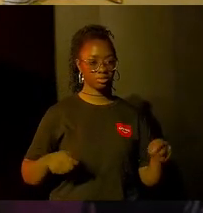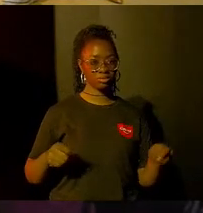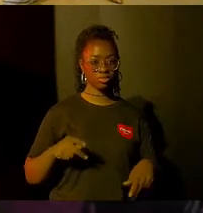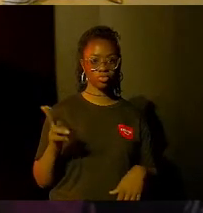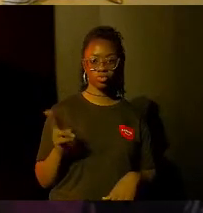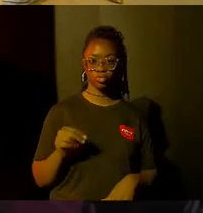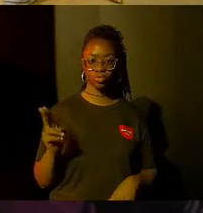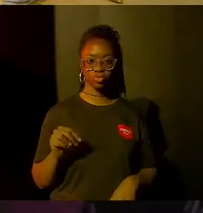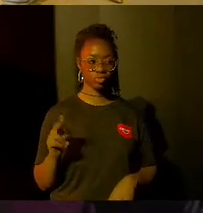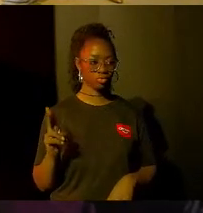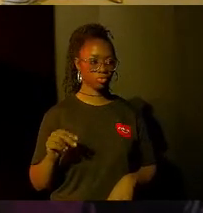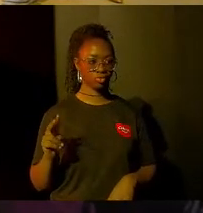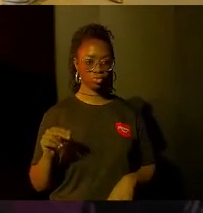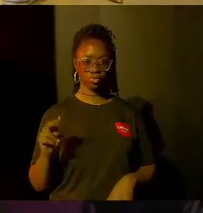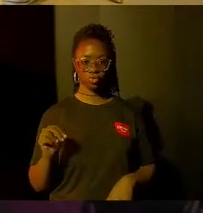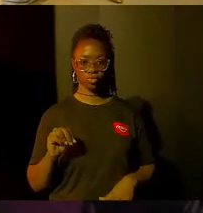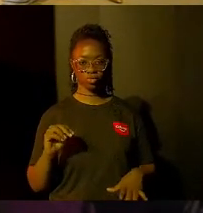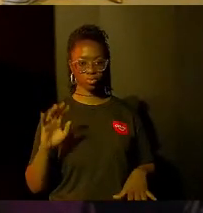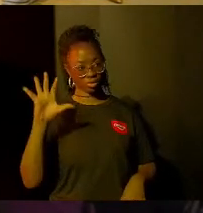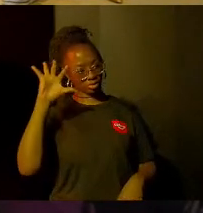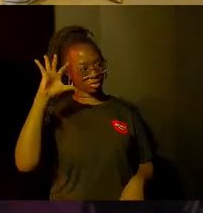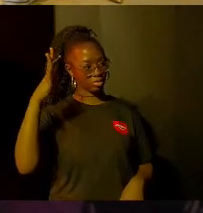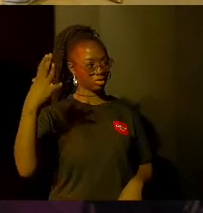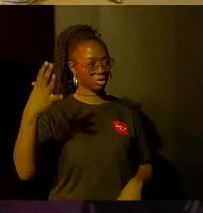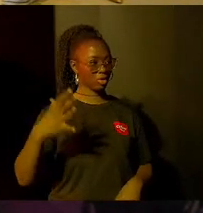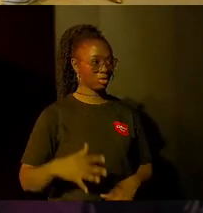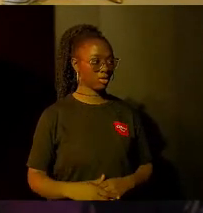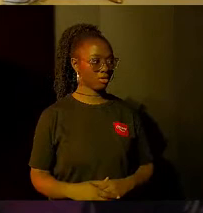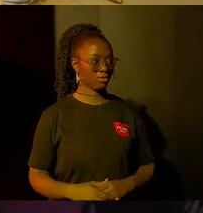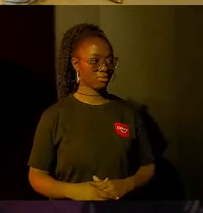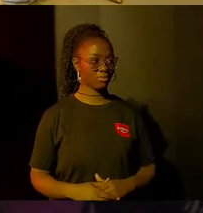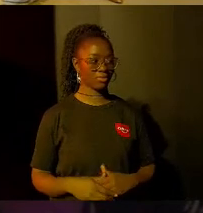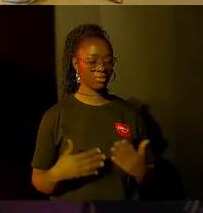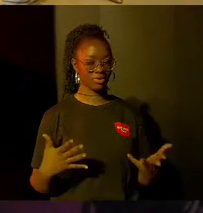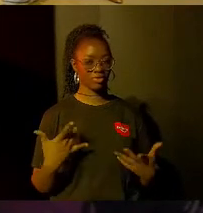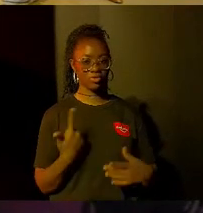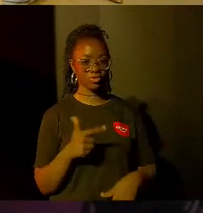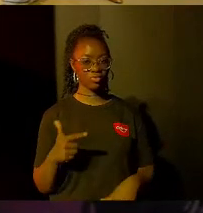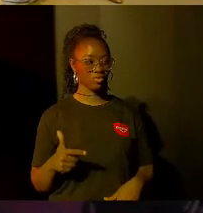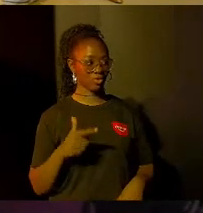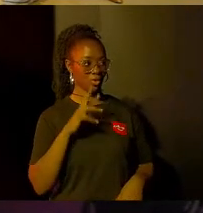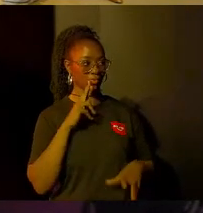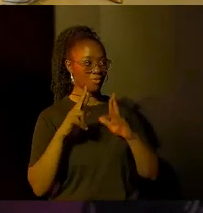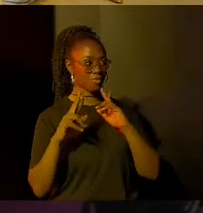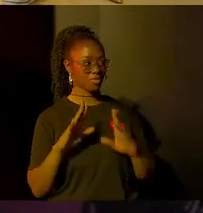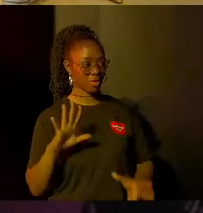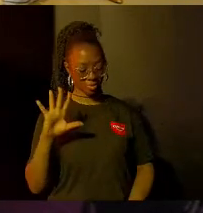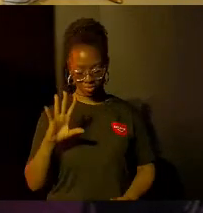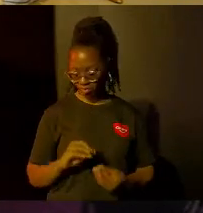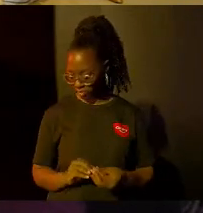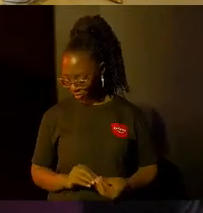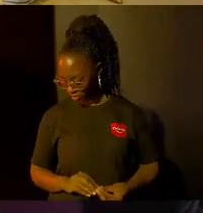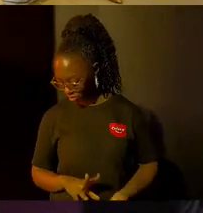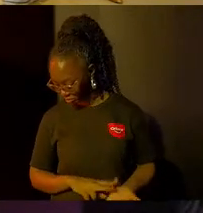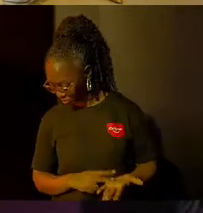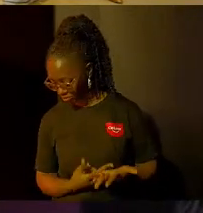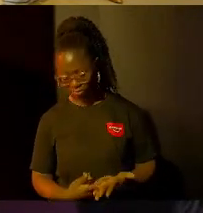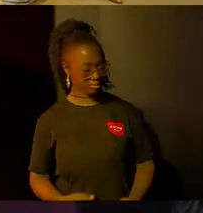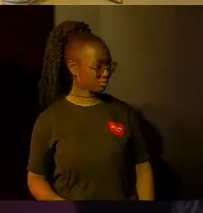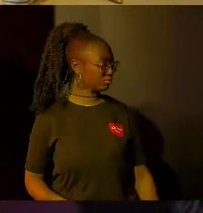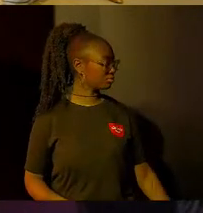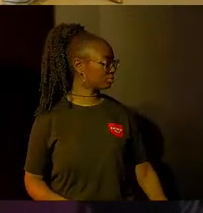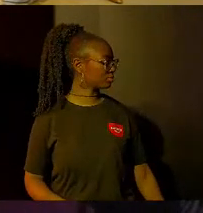nunca ter uma solução de nunca ter uma compreensão completa do sentido ou seja o sentido da vida